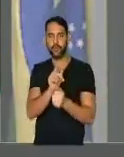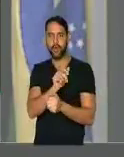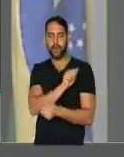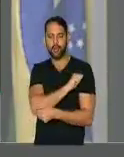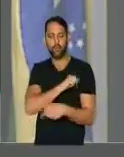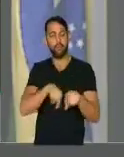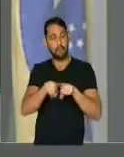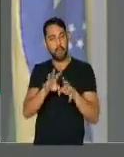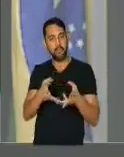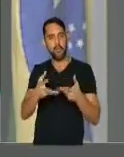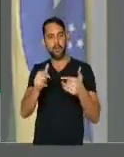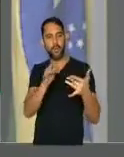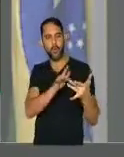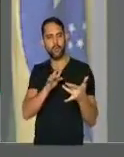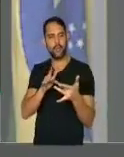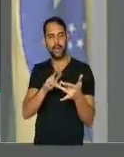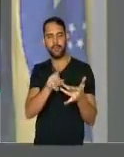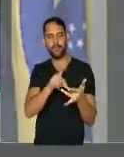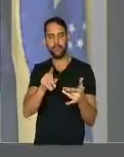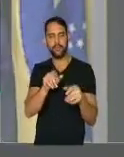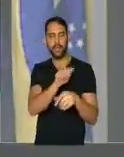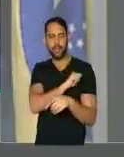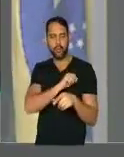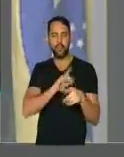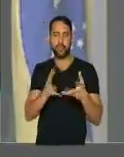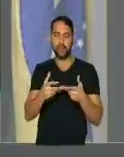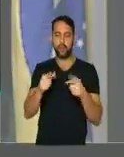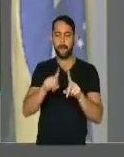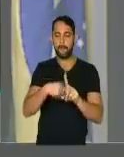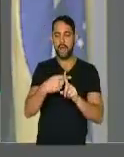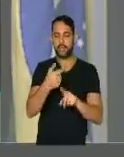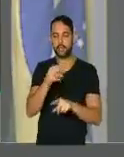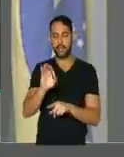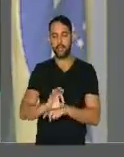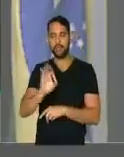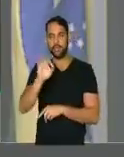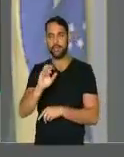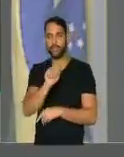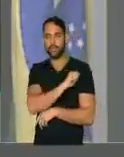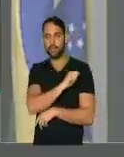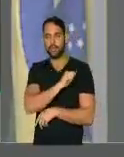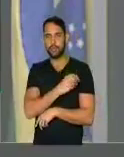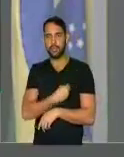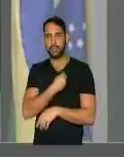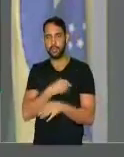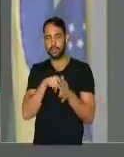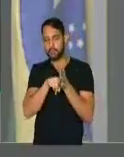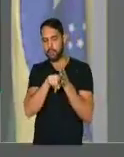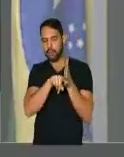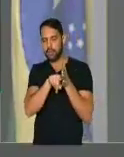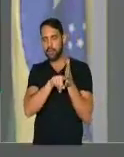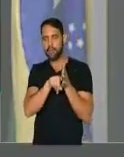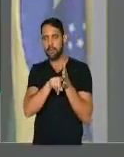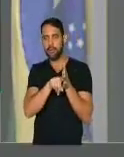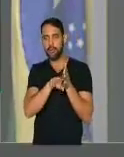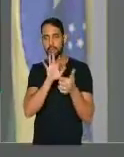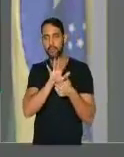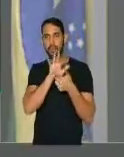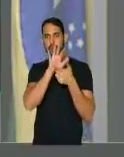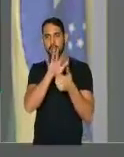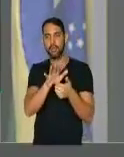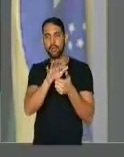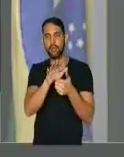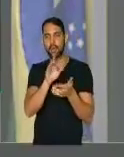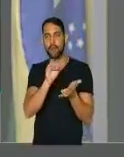melhorou, mais de 70% dos alunos, em recente pesquisa, destacaram